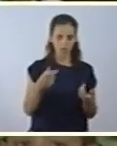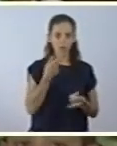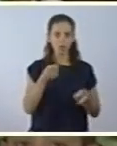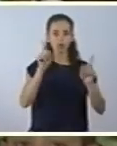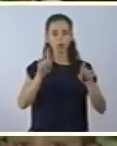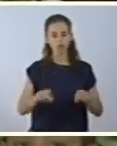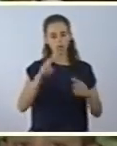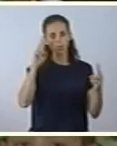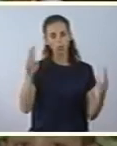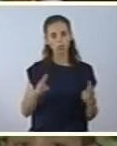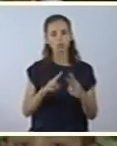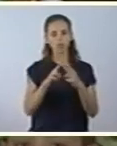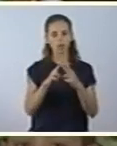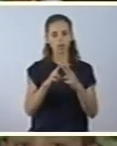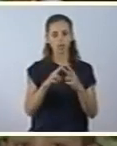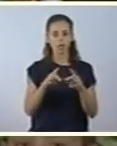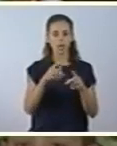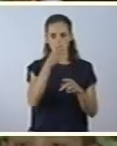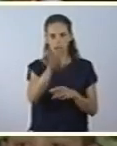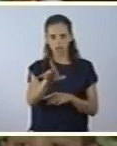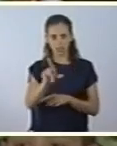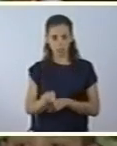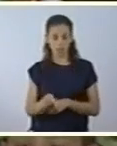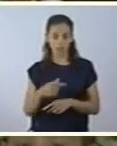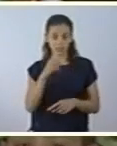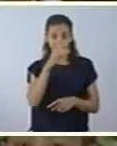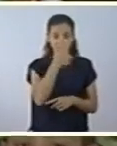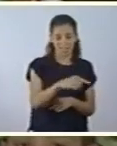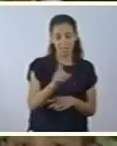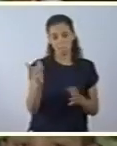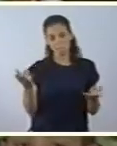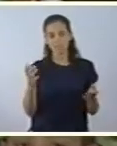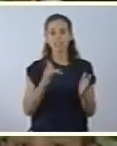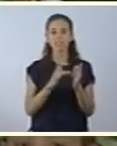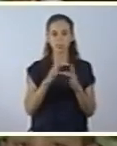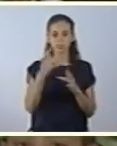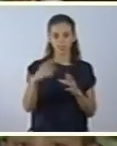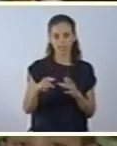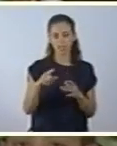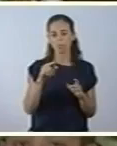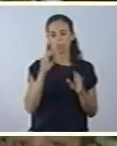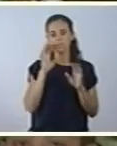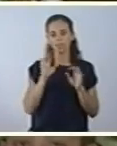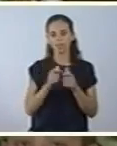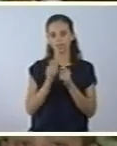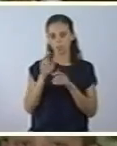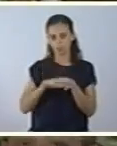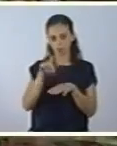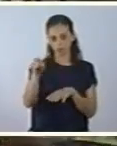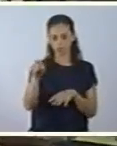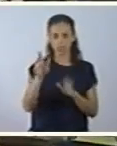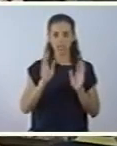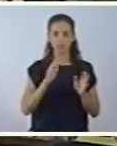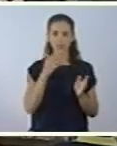voltarmos a encontrar com os nossos inimigos, se é que os têm, e Jesus pede para rezar por eles. Precisamos,